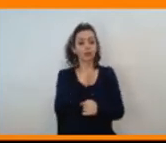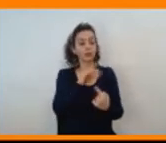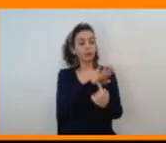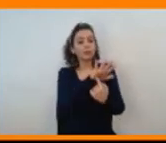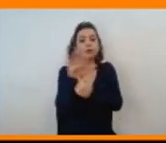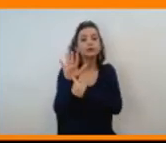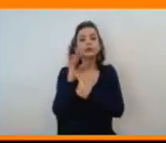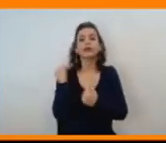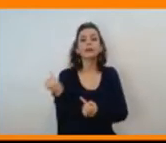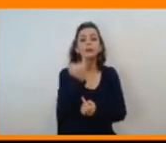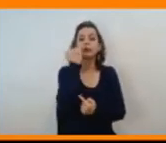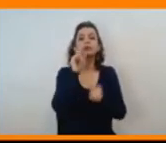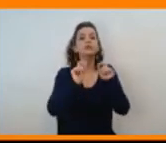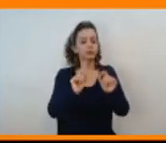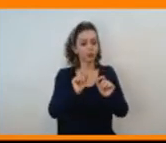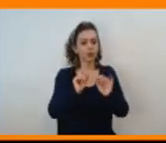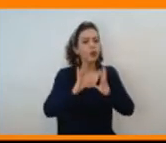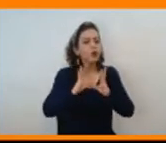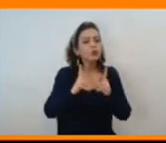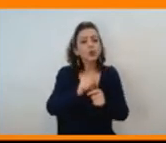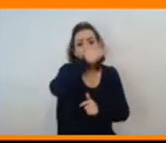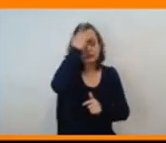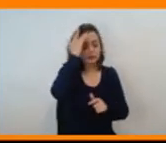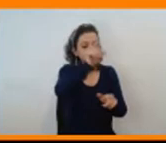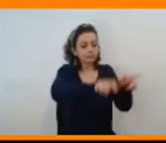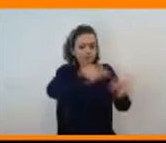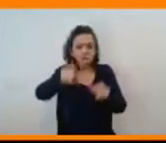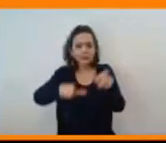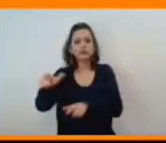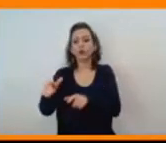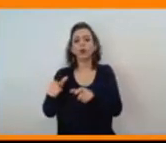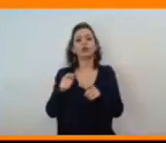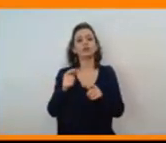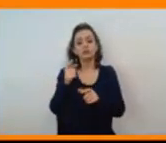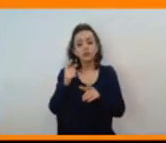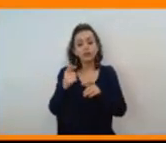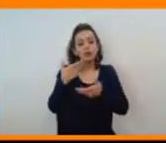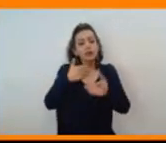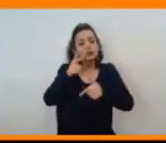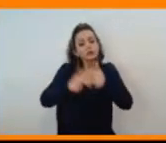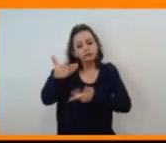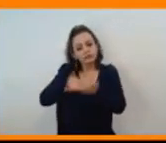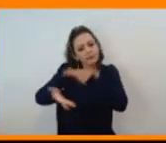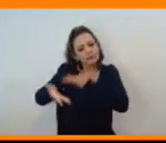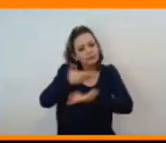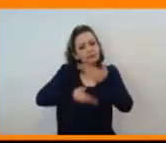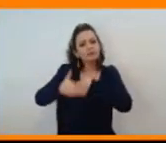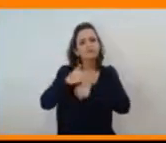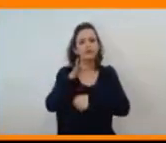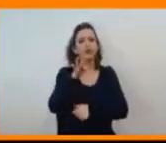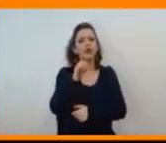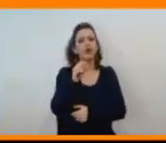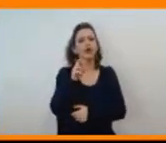prestadores de serviços estejam a no mesmo na mesma página no mesmo na mesma no mesmo compromisso que nós temos